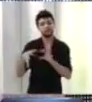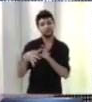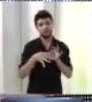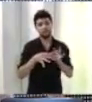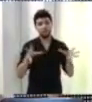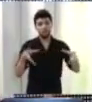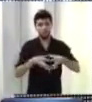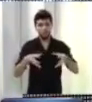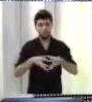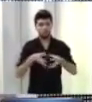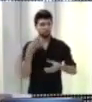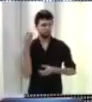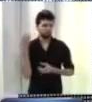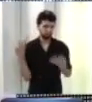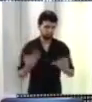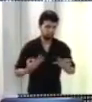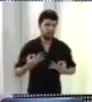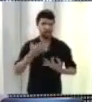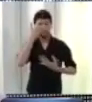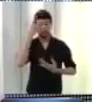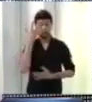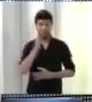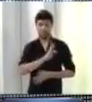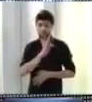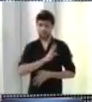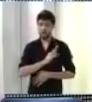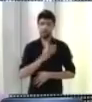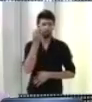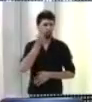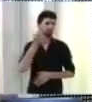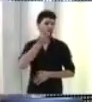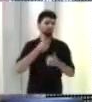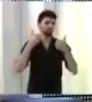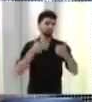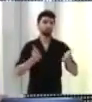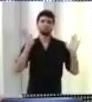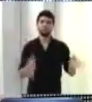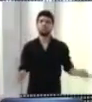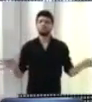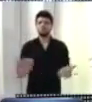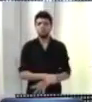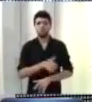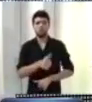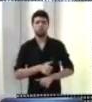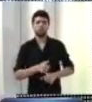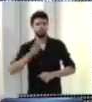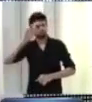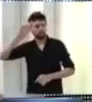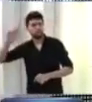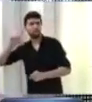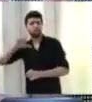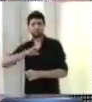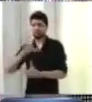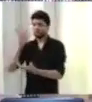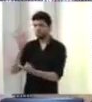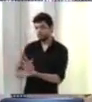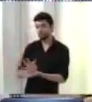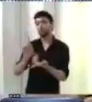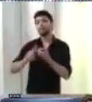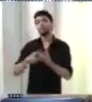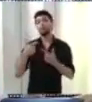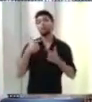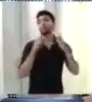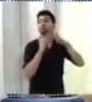uma equipe espetacular, são técnicos experimentados, que já passaram pela gestão em Teresina, em